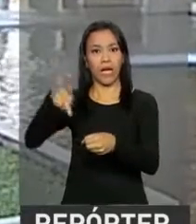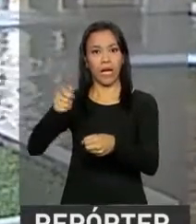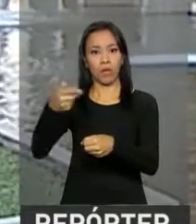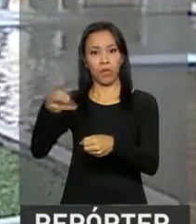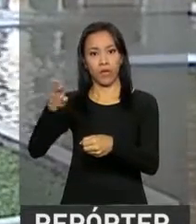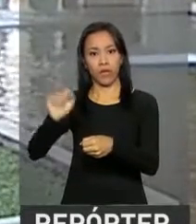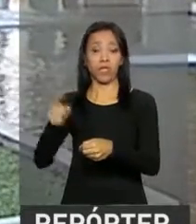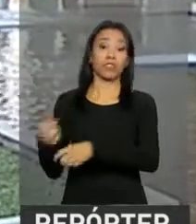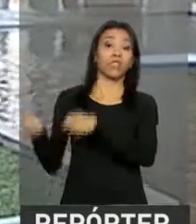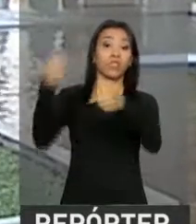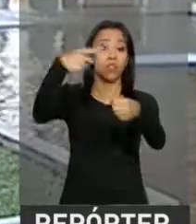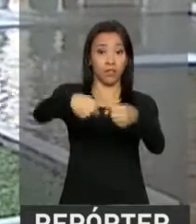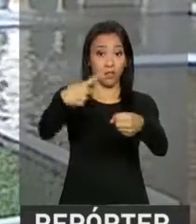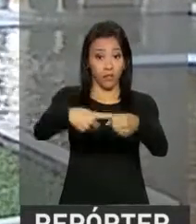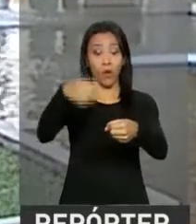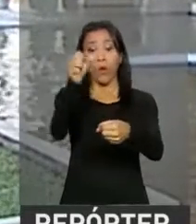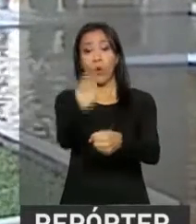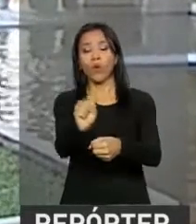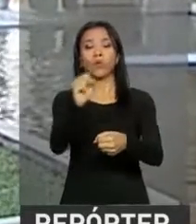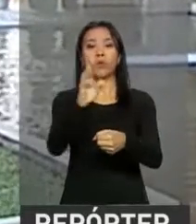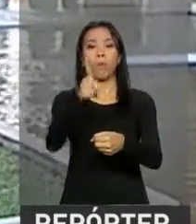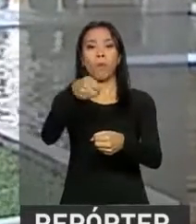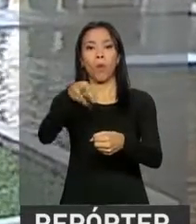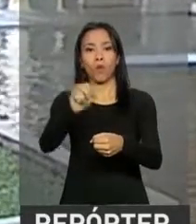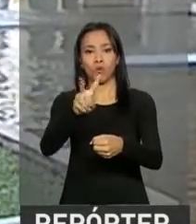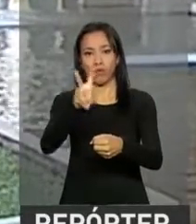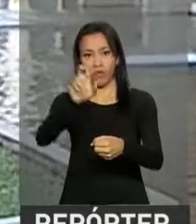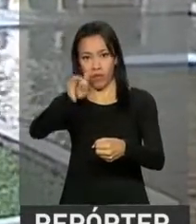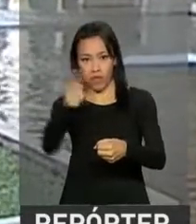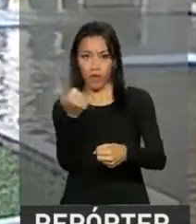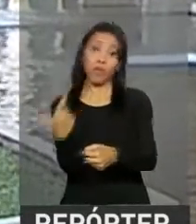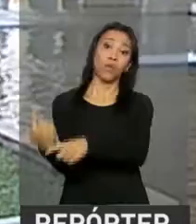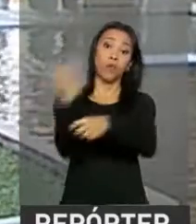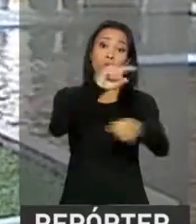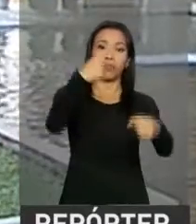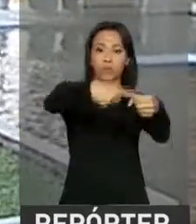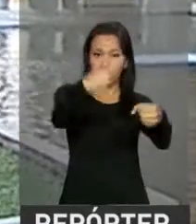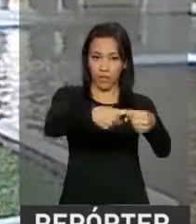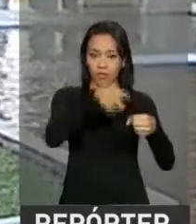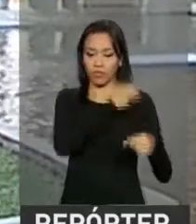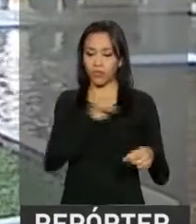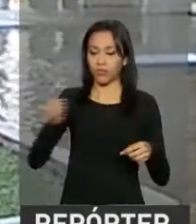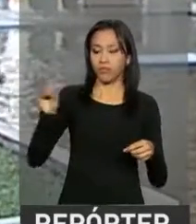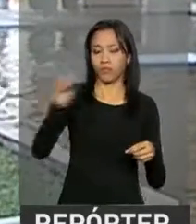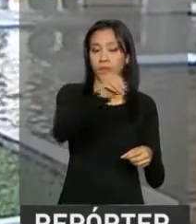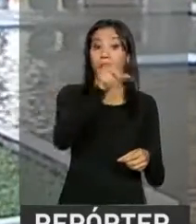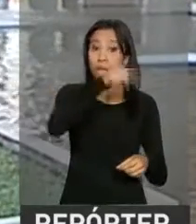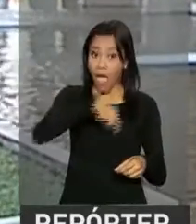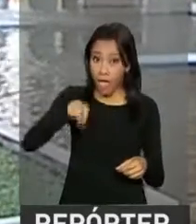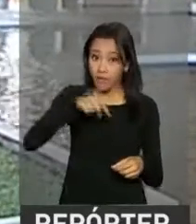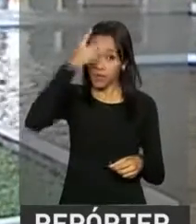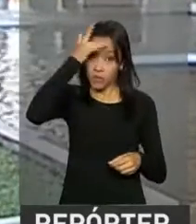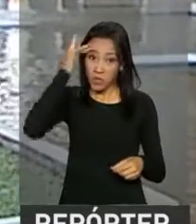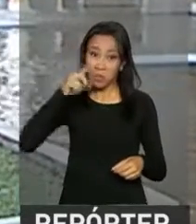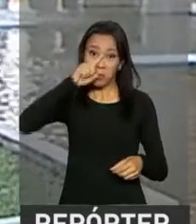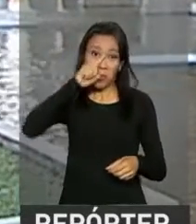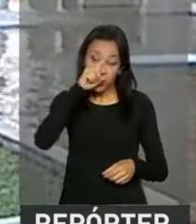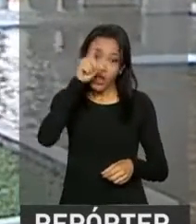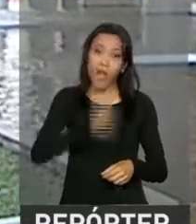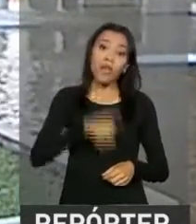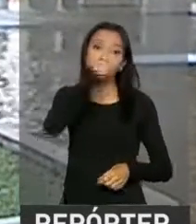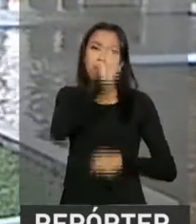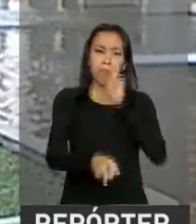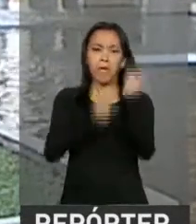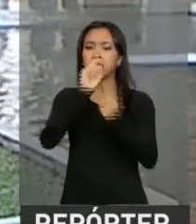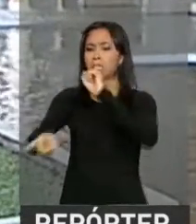8 para porto velho e 5 para catanduvas eles foram considerados os mandantes dos crimes que aconteceram ao longo das últimas